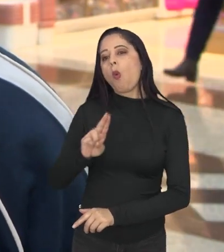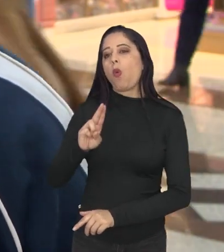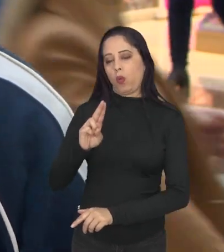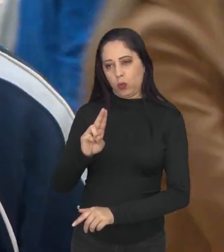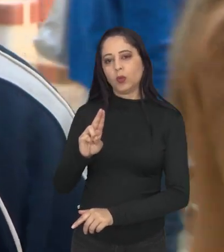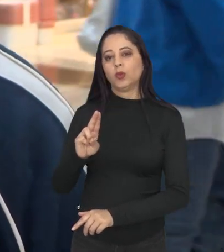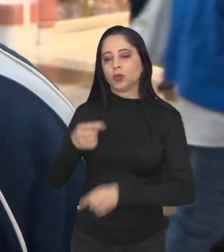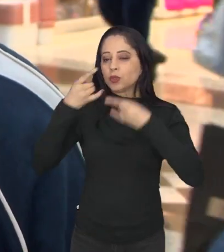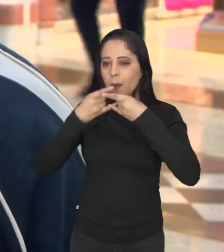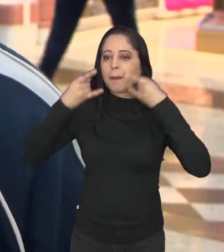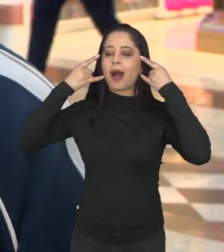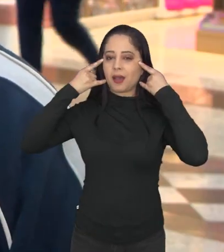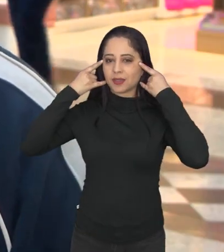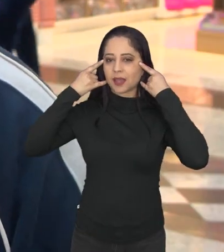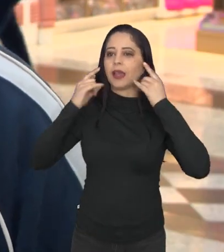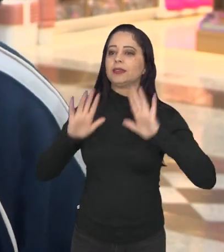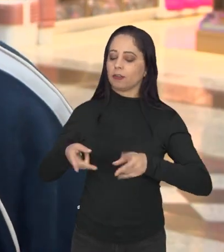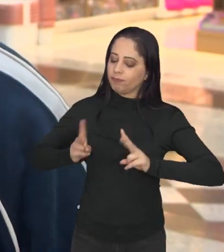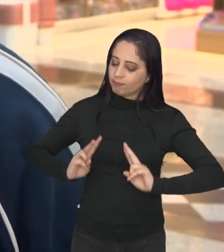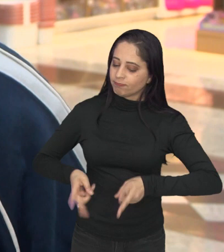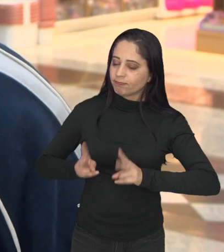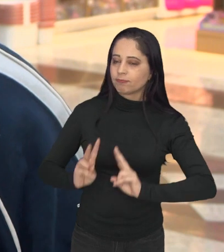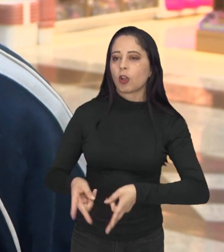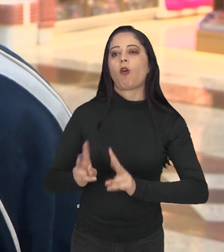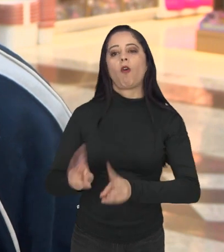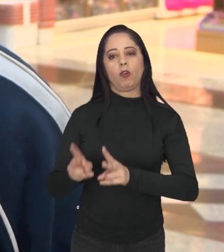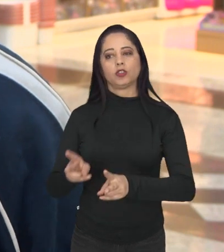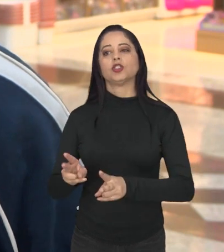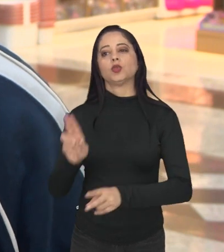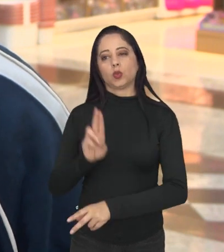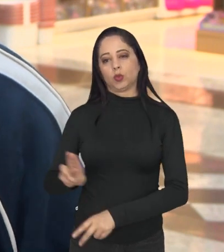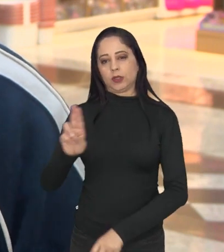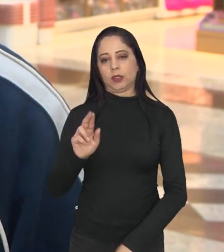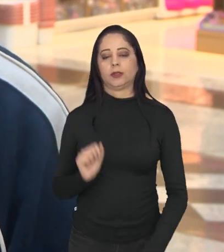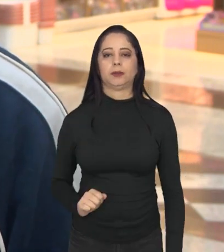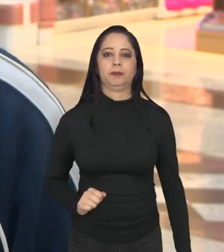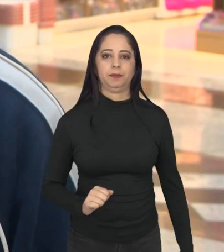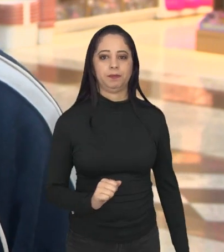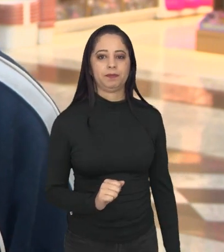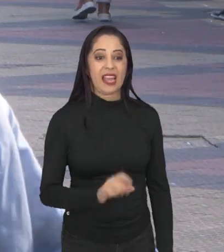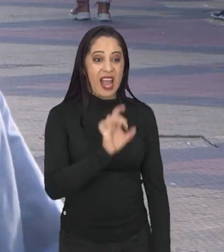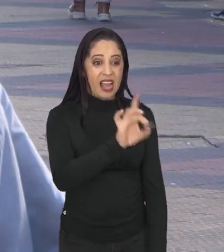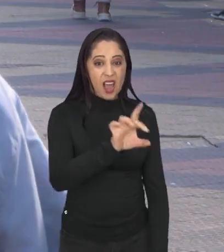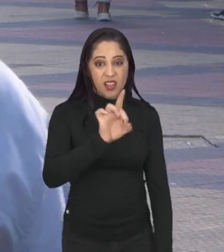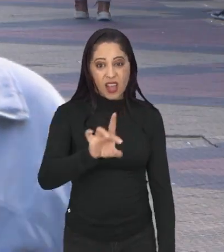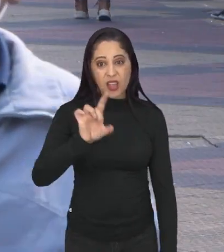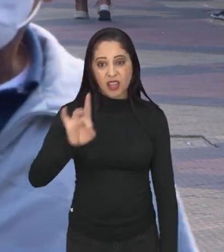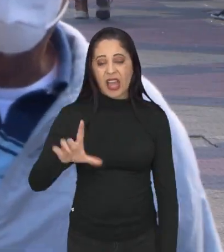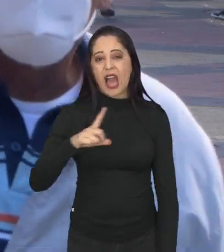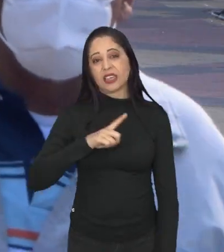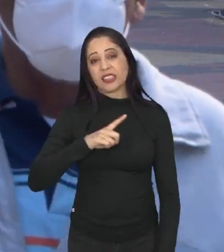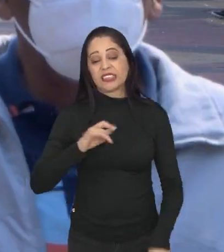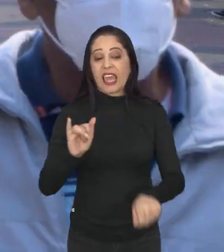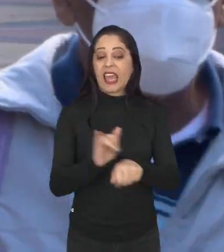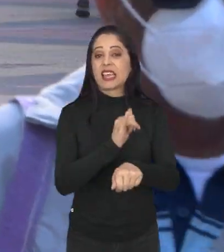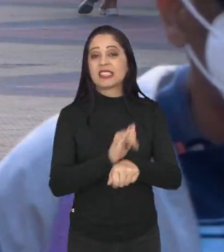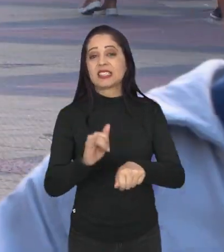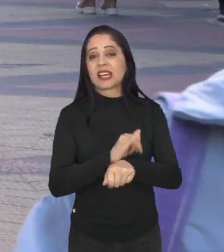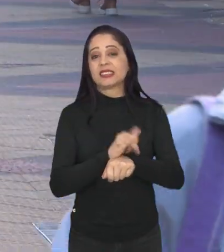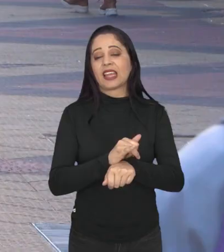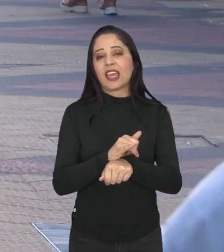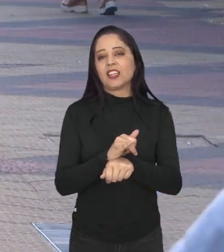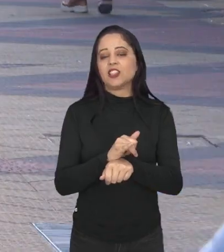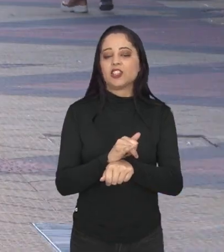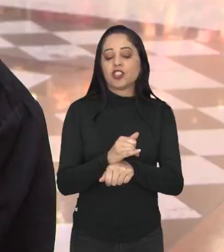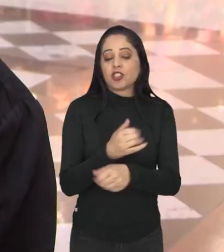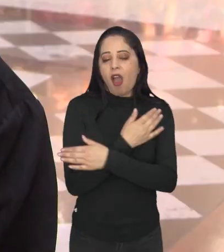eu estou me recuperando tá no finalzinho de uma Então ela continua continua usando e cada um tem sua maneira de